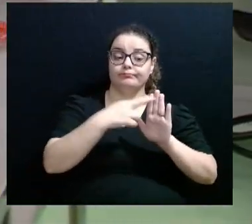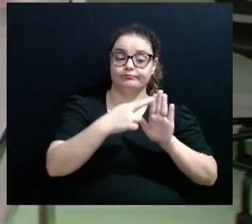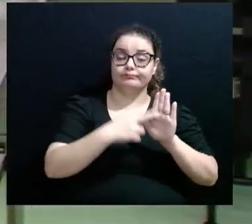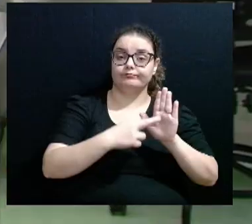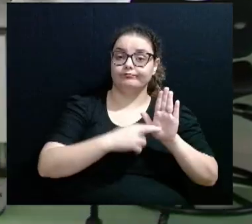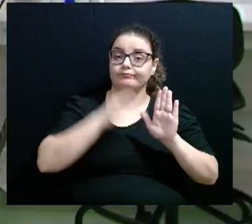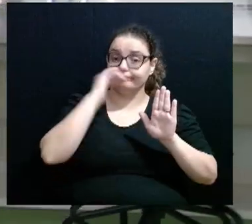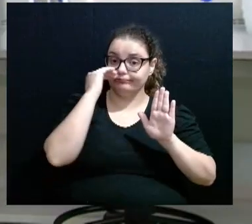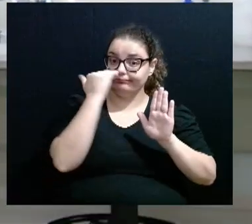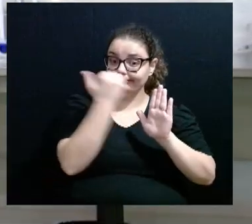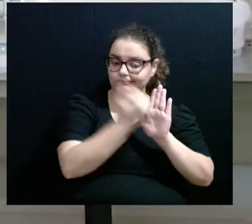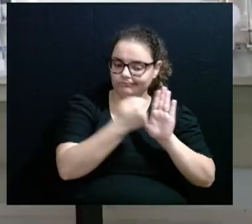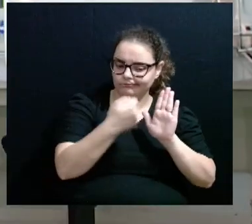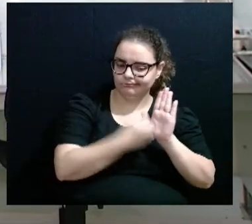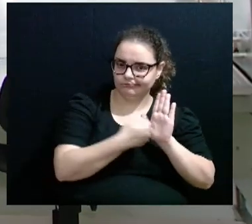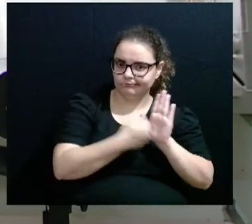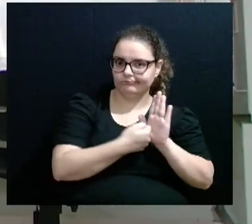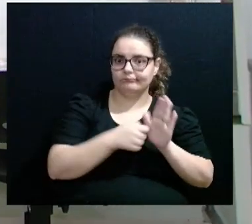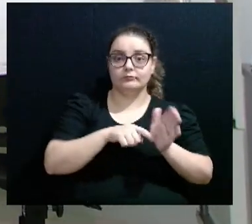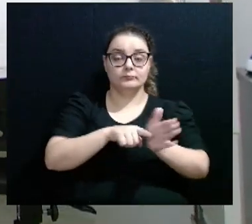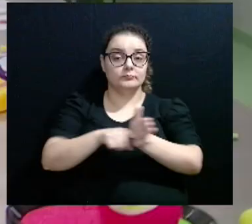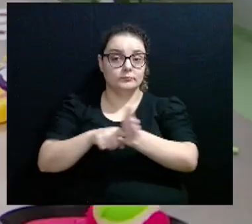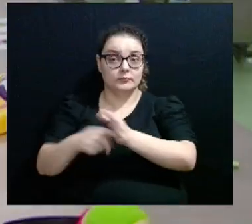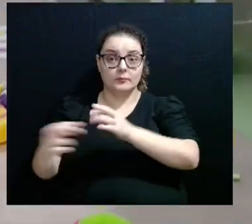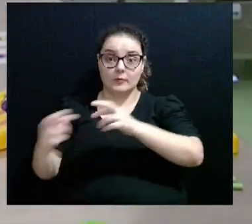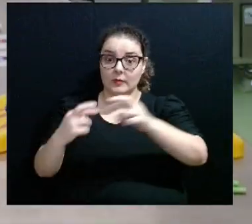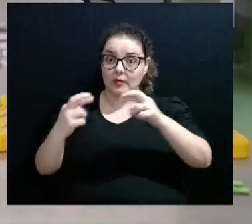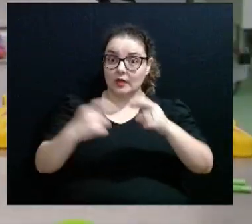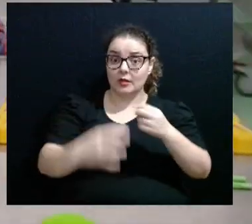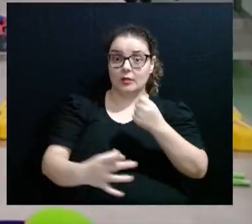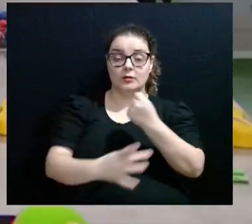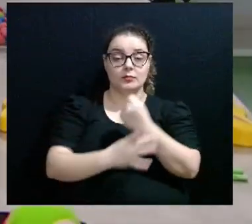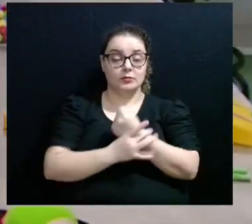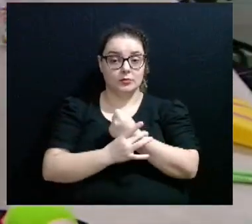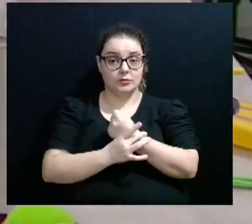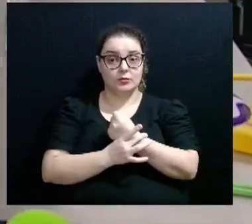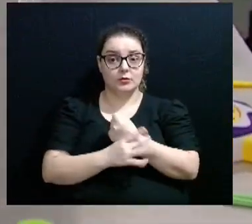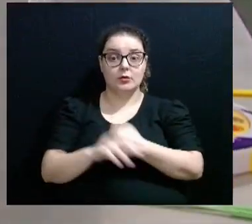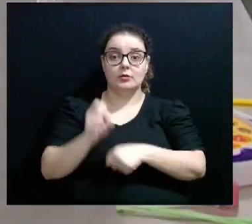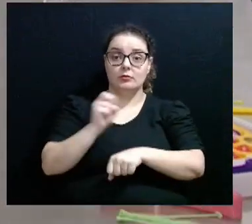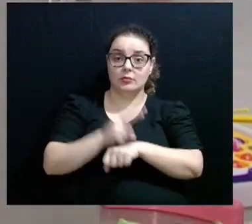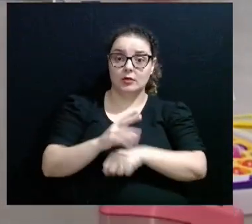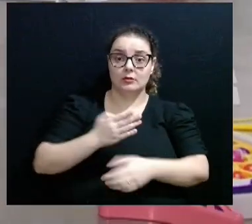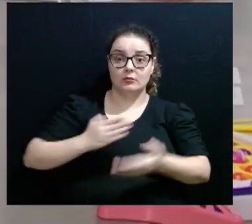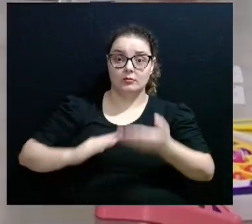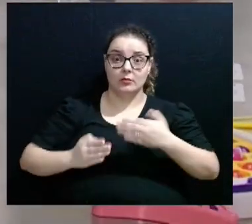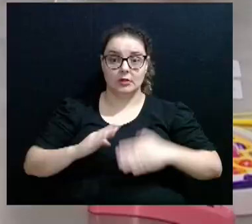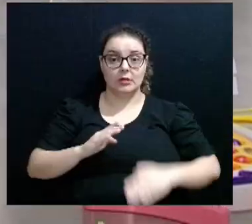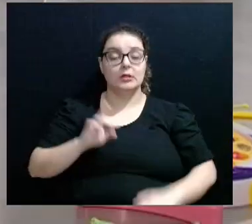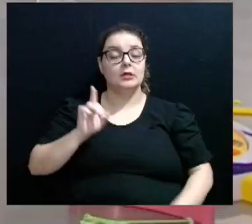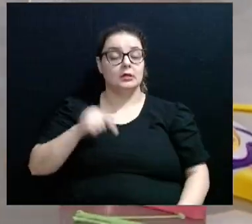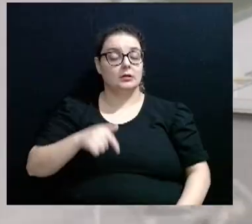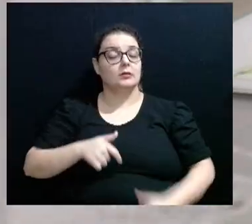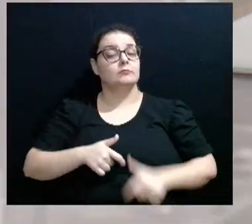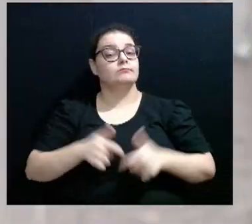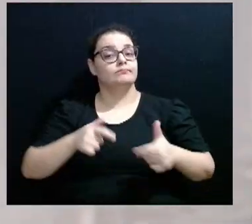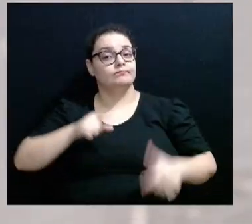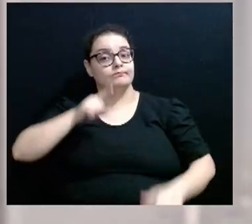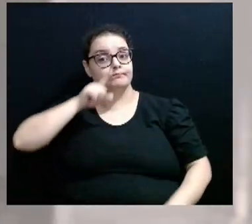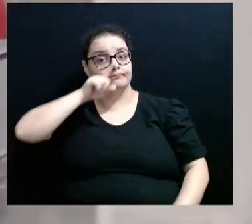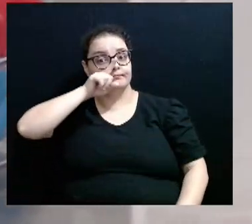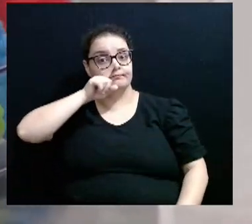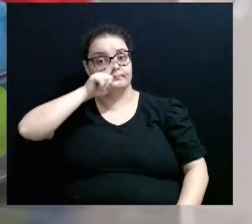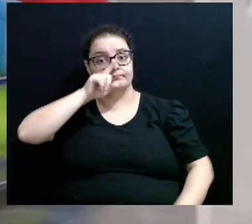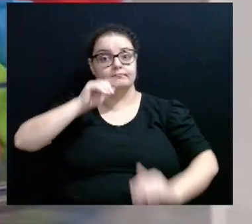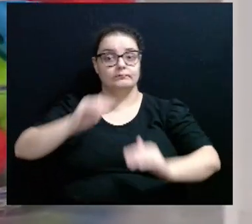que pesquisadores analisem com segurança vírus e bactérias considerados os mais perigosos pelo alto